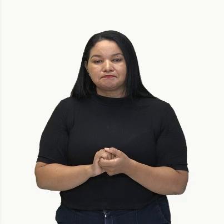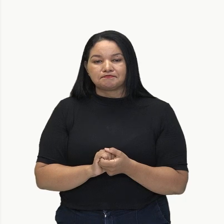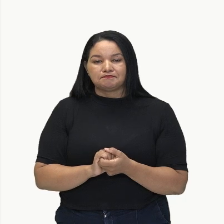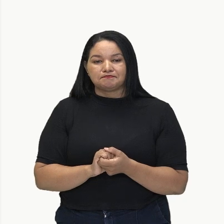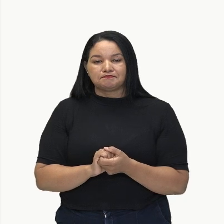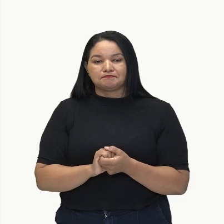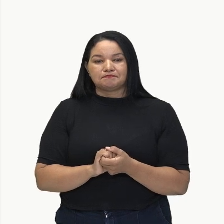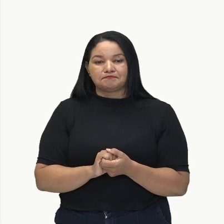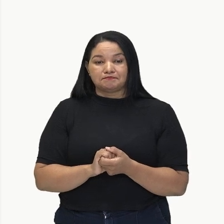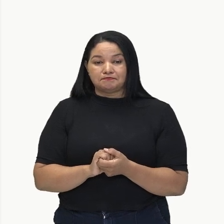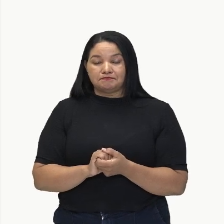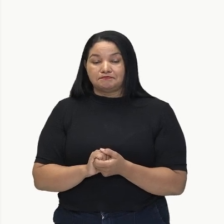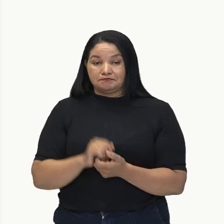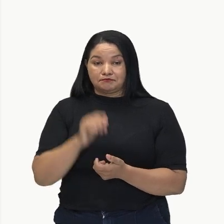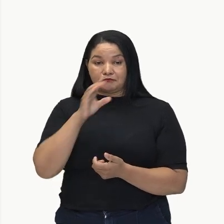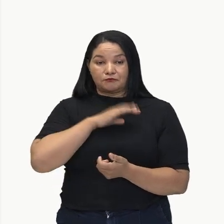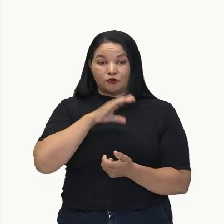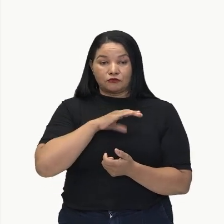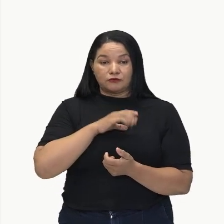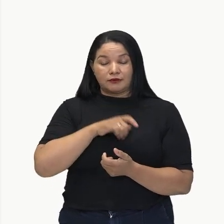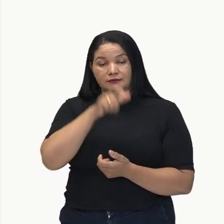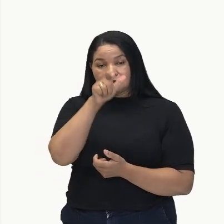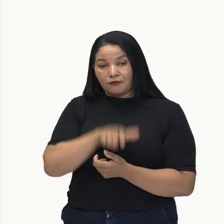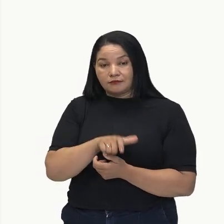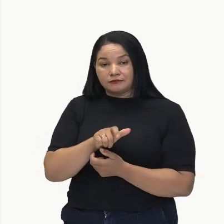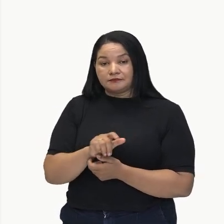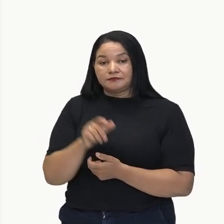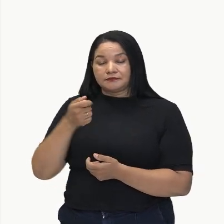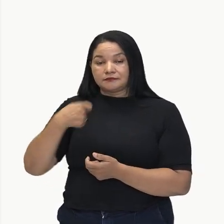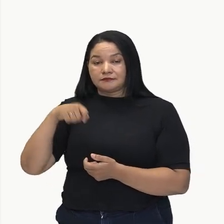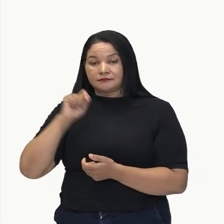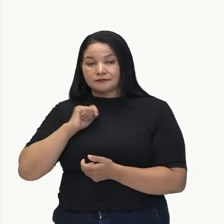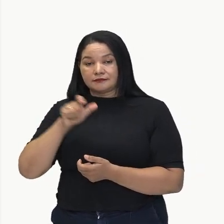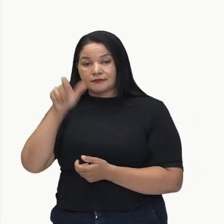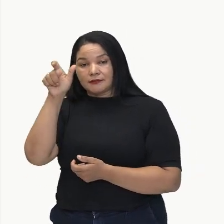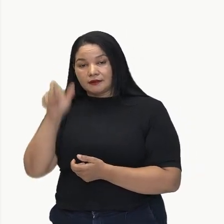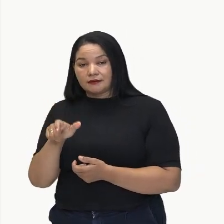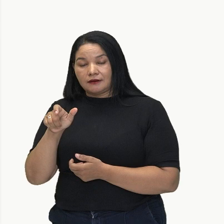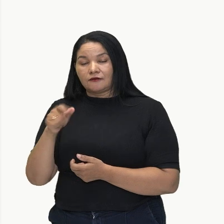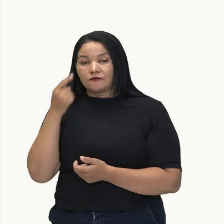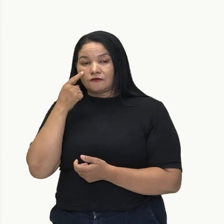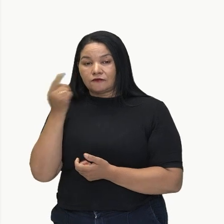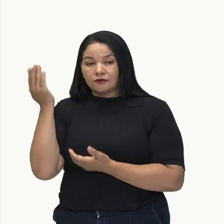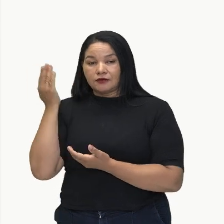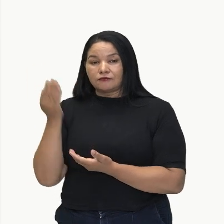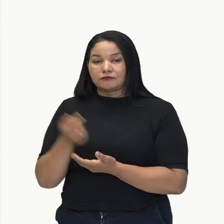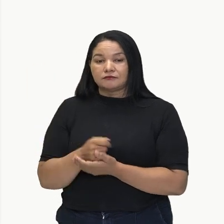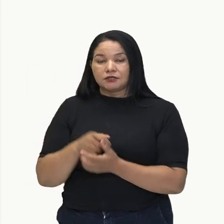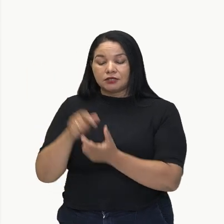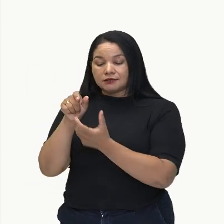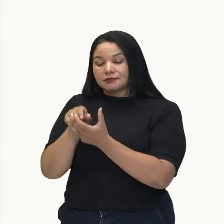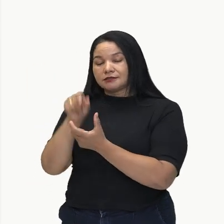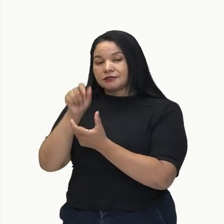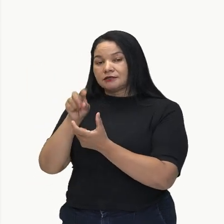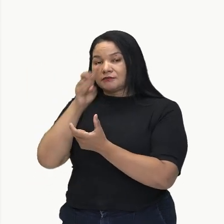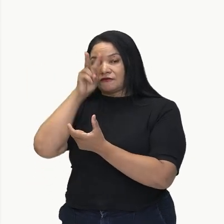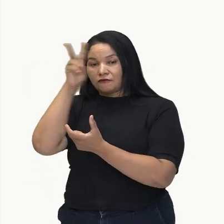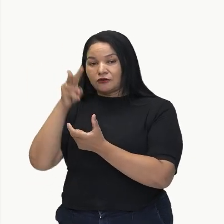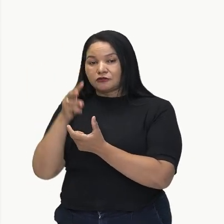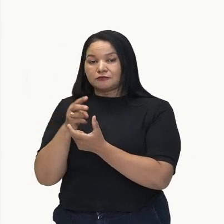Diplomacia. Diplomacia. No espanhol, eu tenho diplomácia, diplomácia.